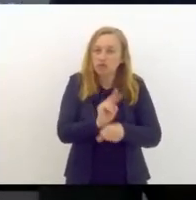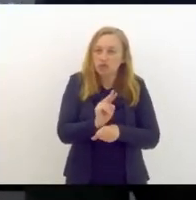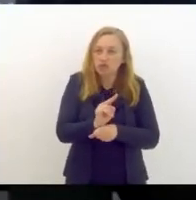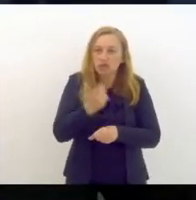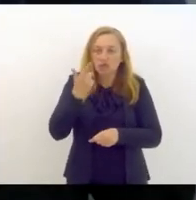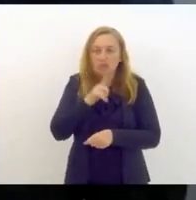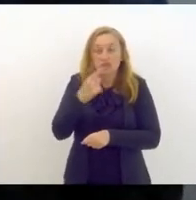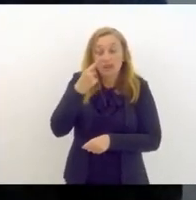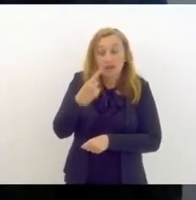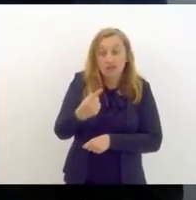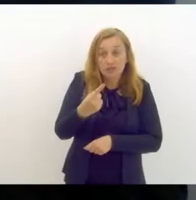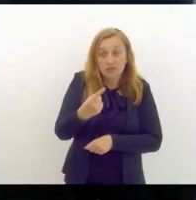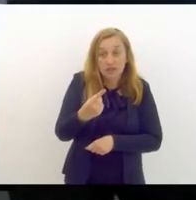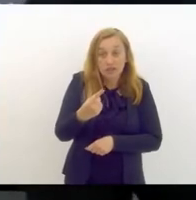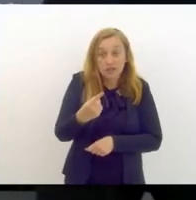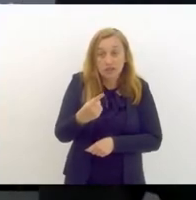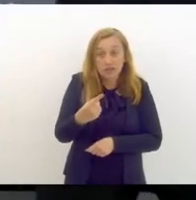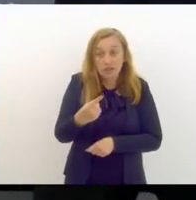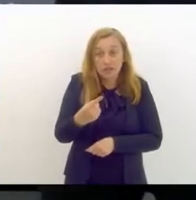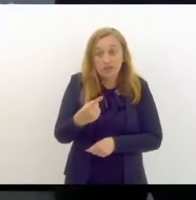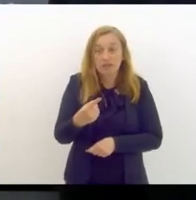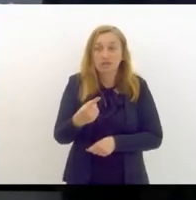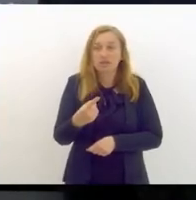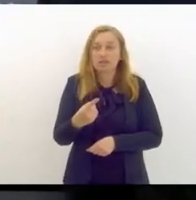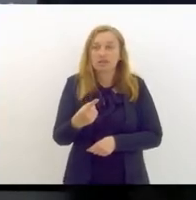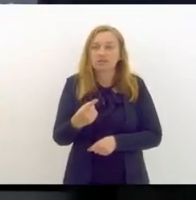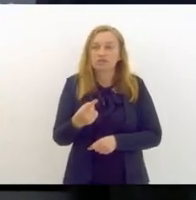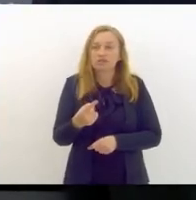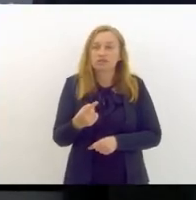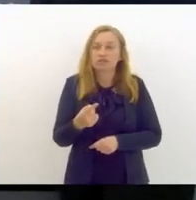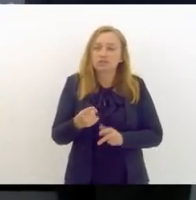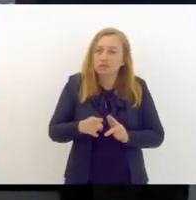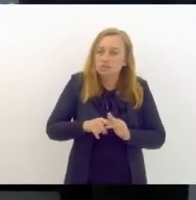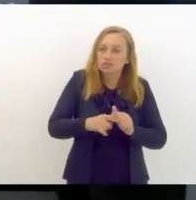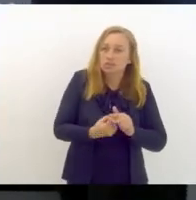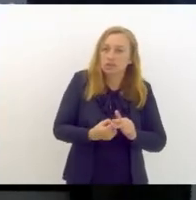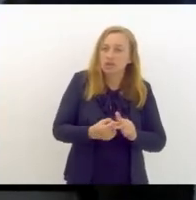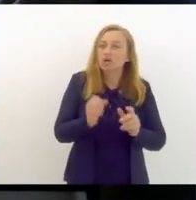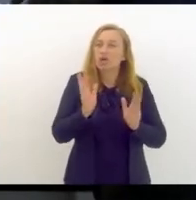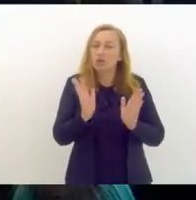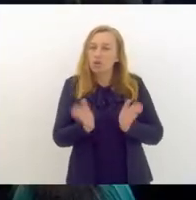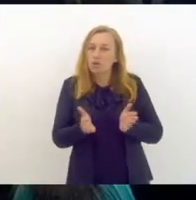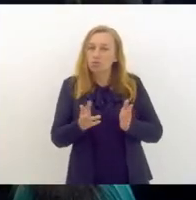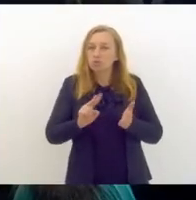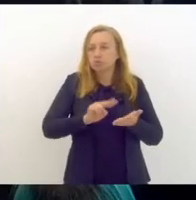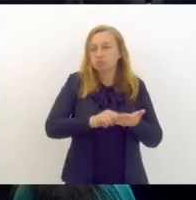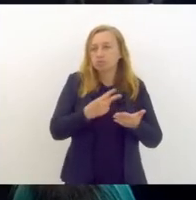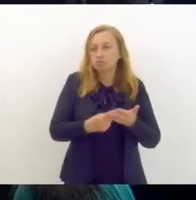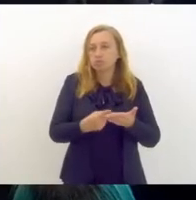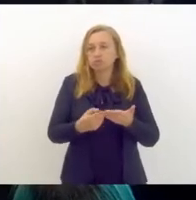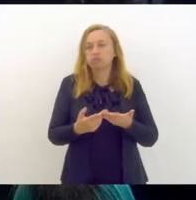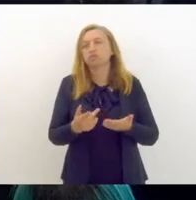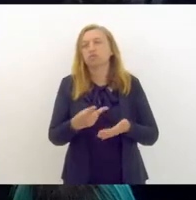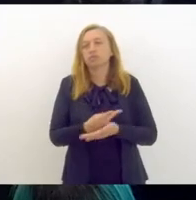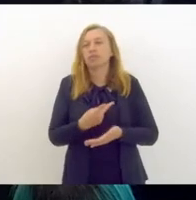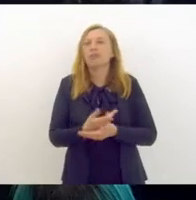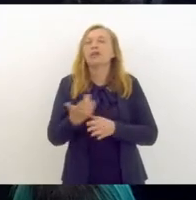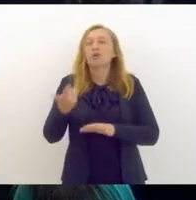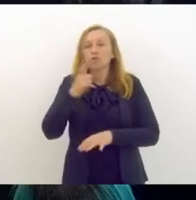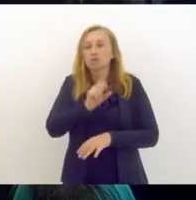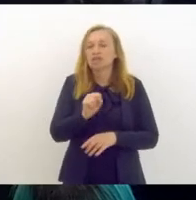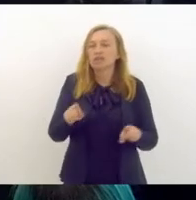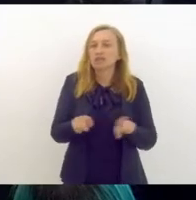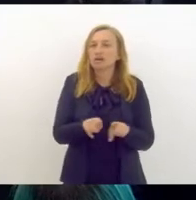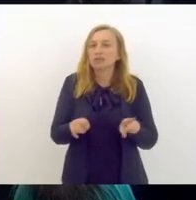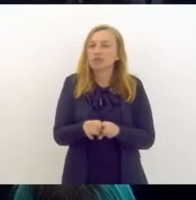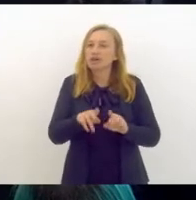consegue identificar saídas de ocupação que hoje podem ter sido interpretadas de formas mais restritas. A gente consegue